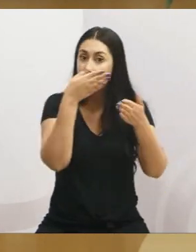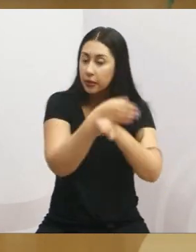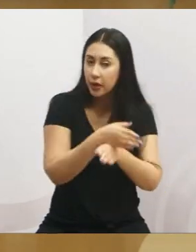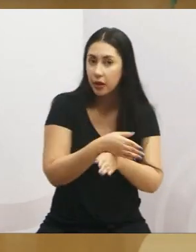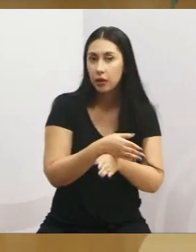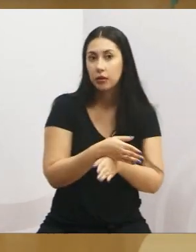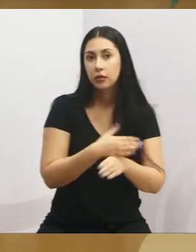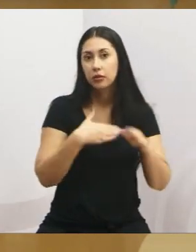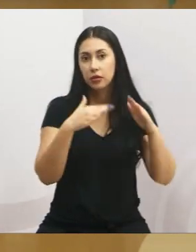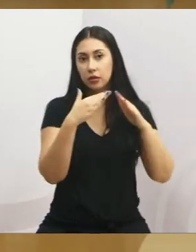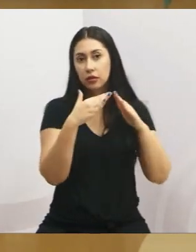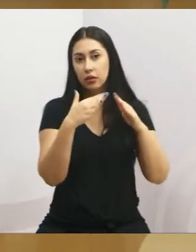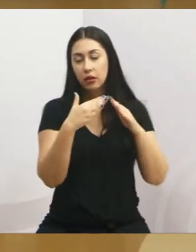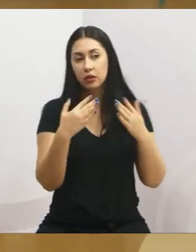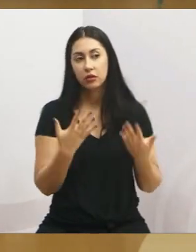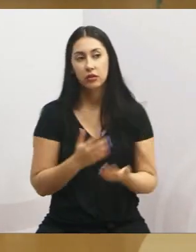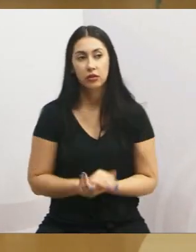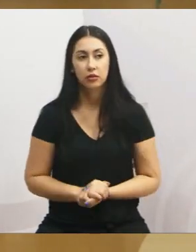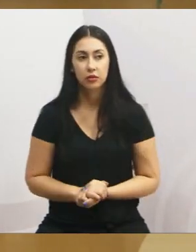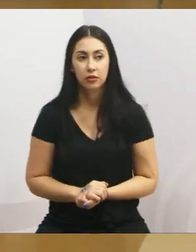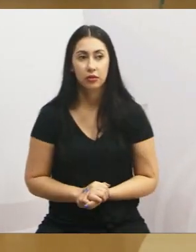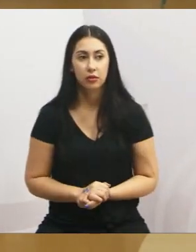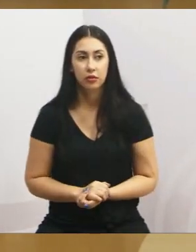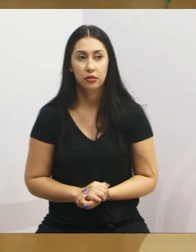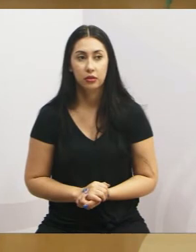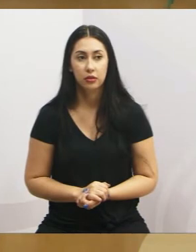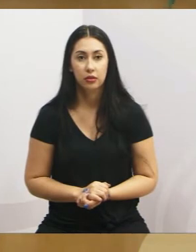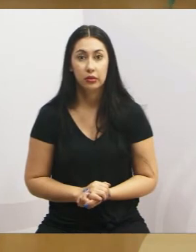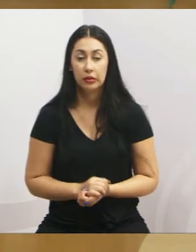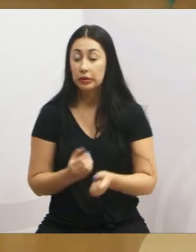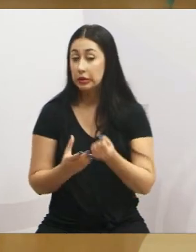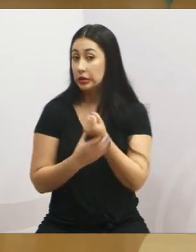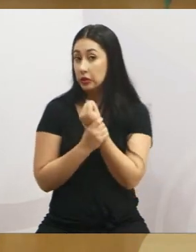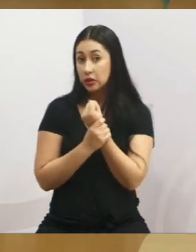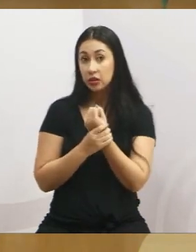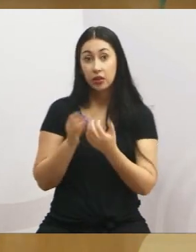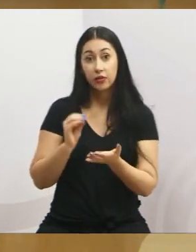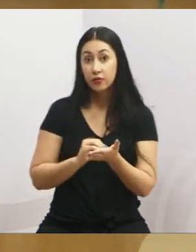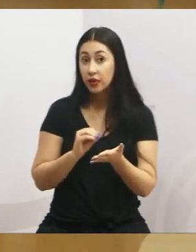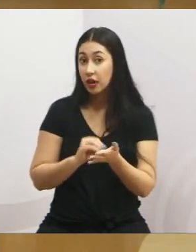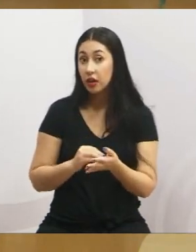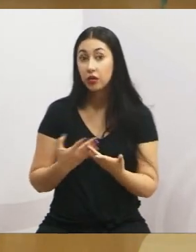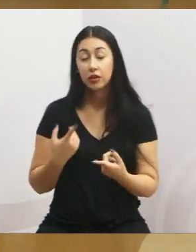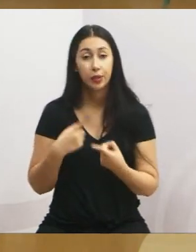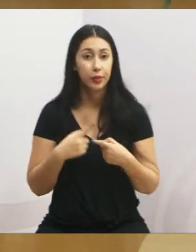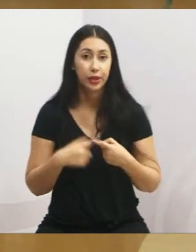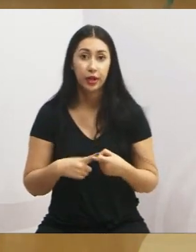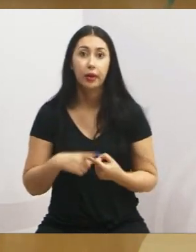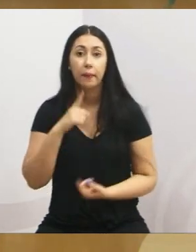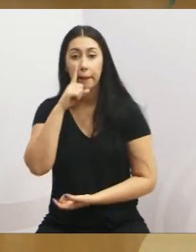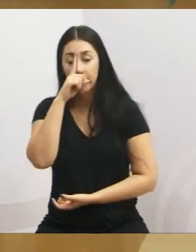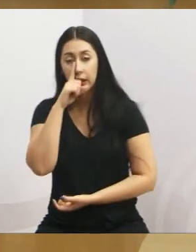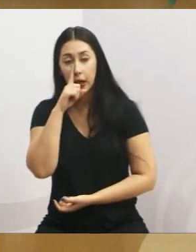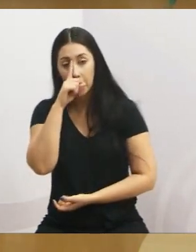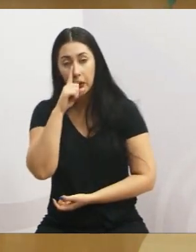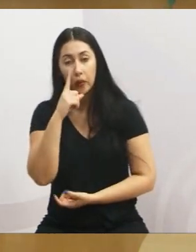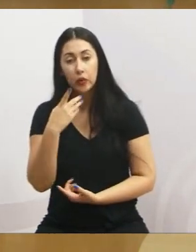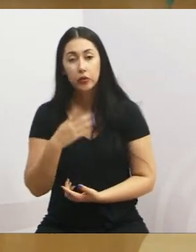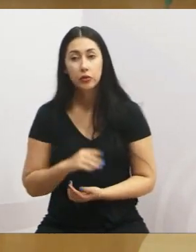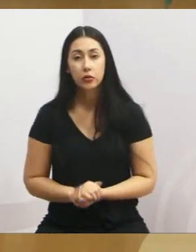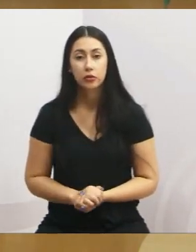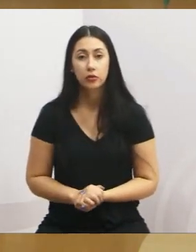residências. Isso causa uma insegurança por causa das ações de criminosos, como